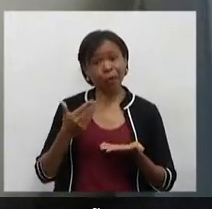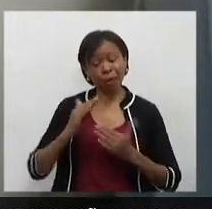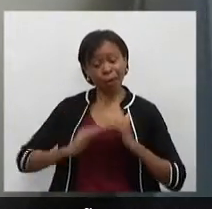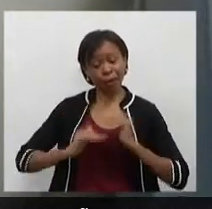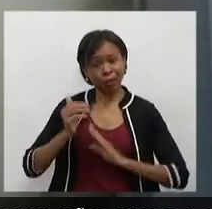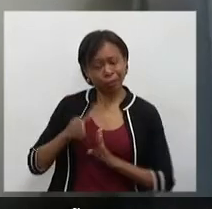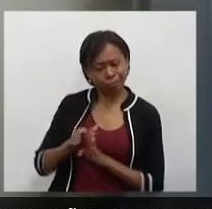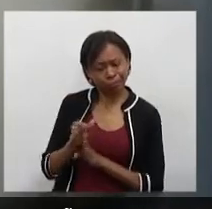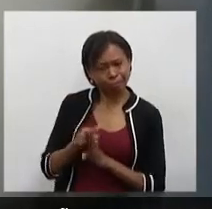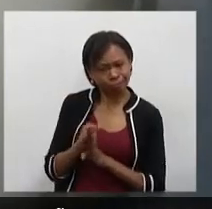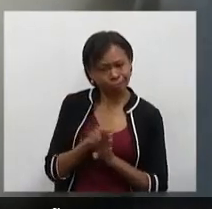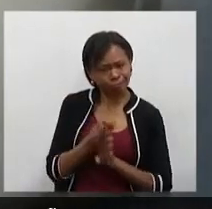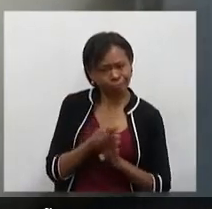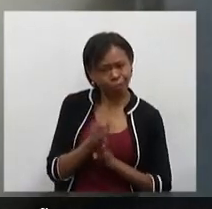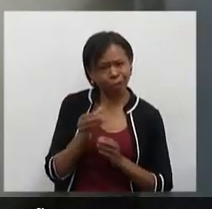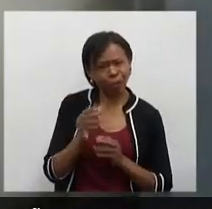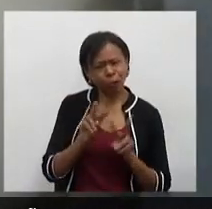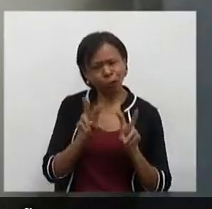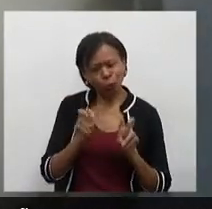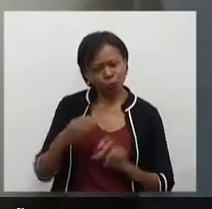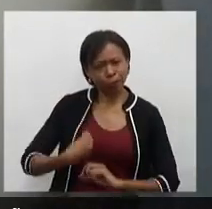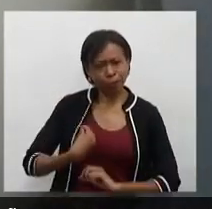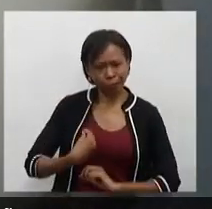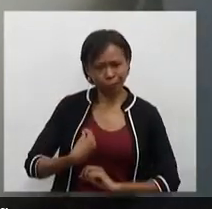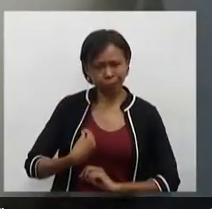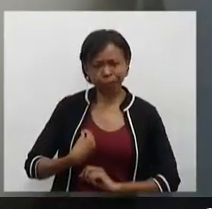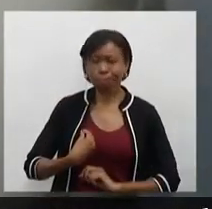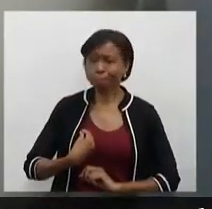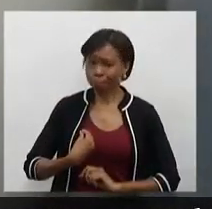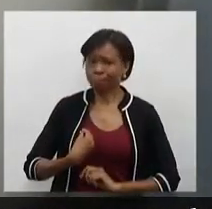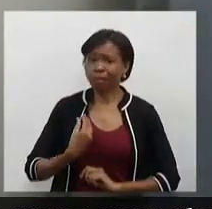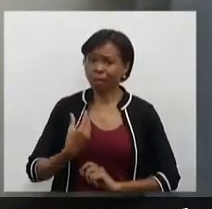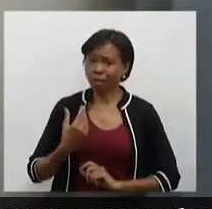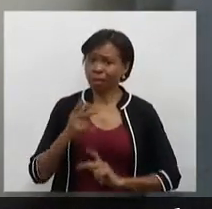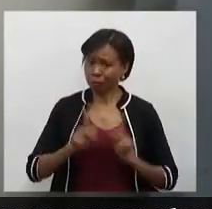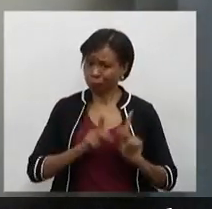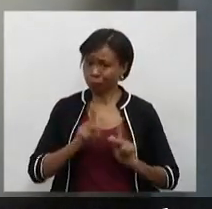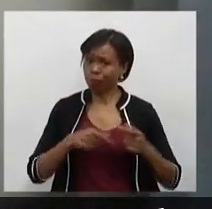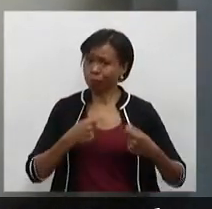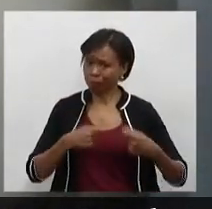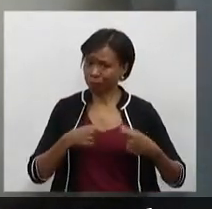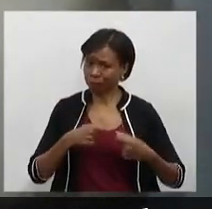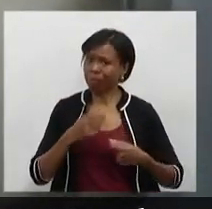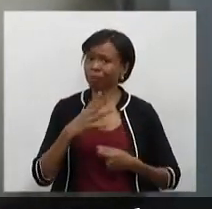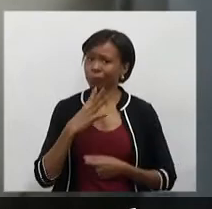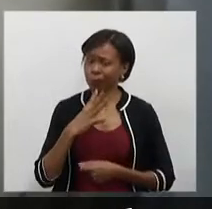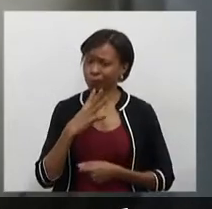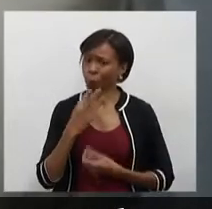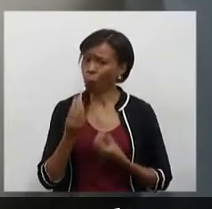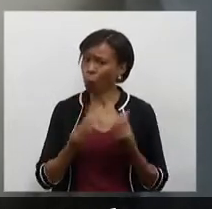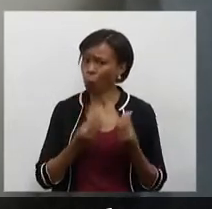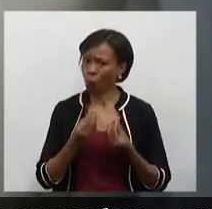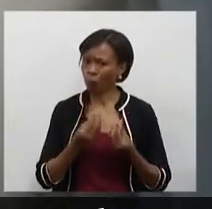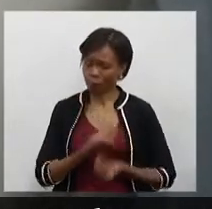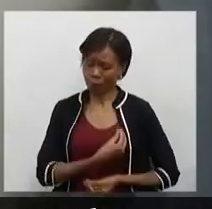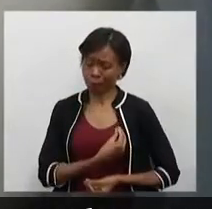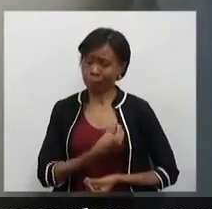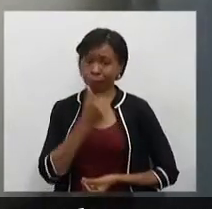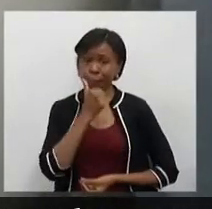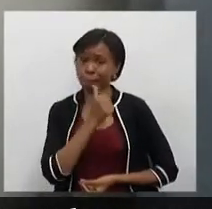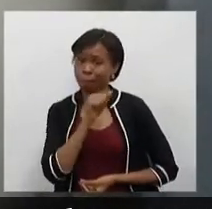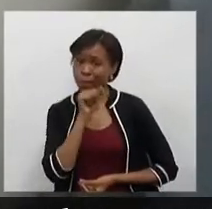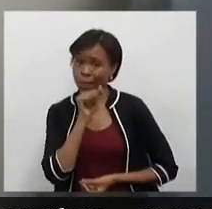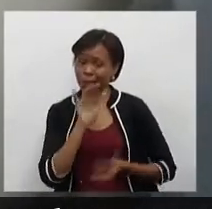pessoas entenderem um pouco o contexto de uma mãe, o contexto de uma família. Que eu acho que às vezes uma lei, um